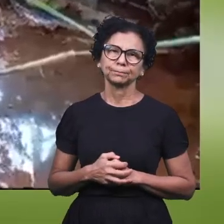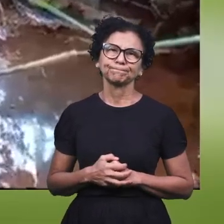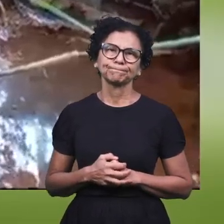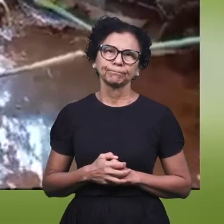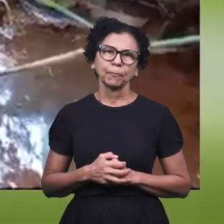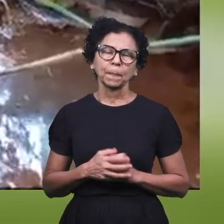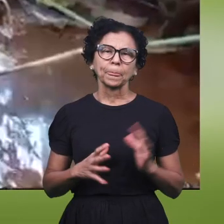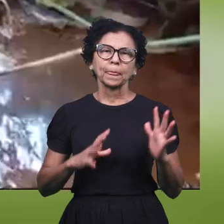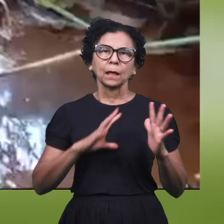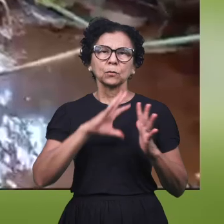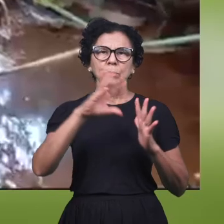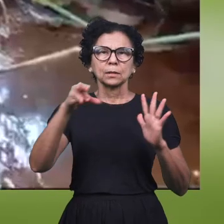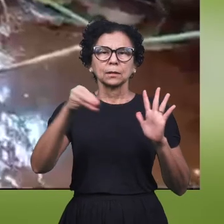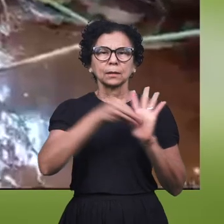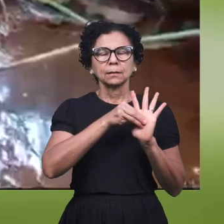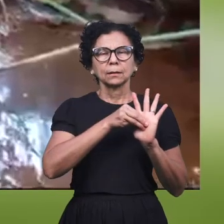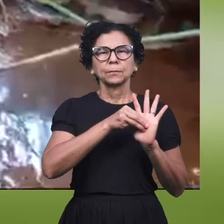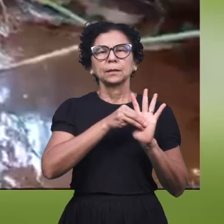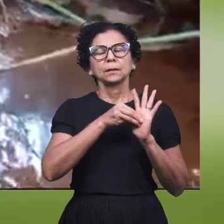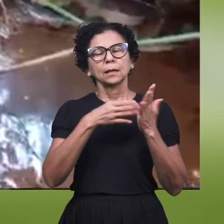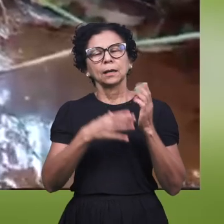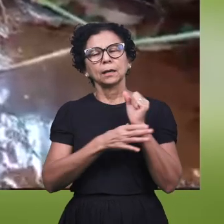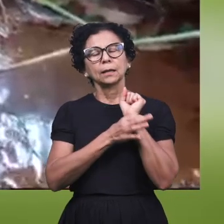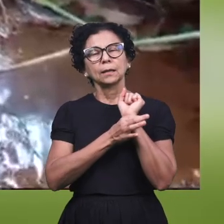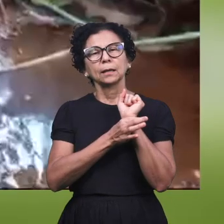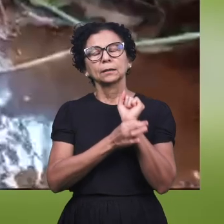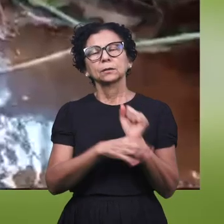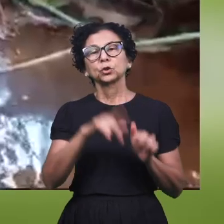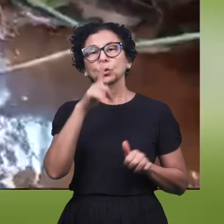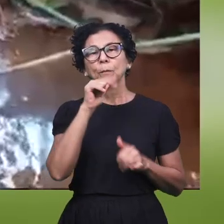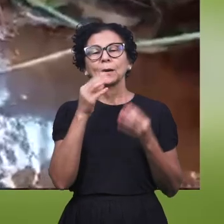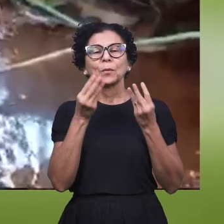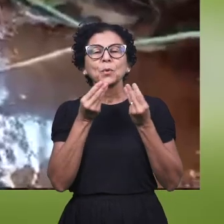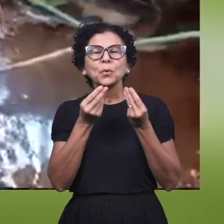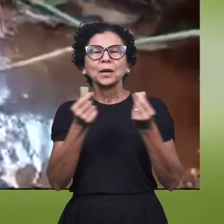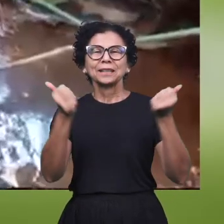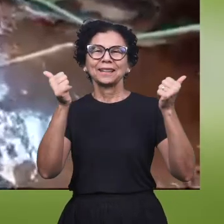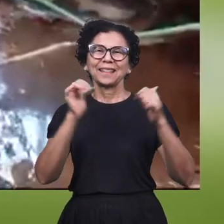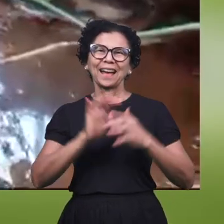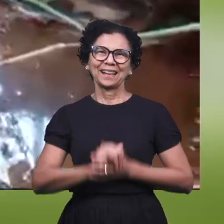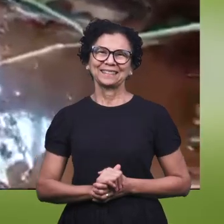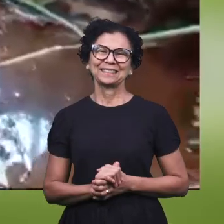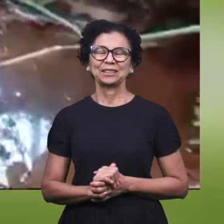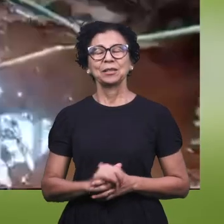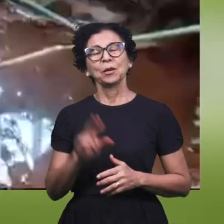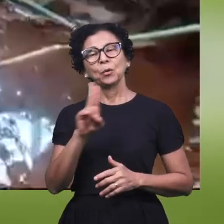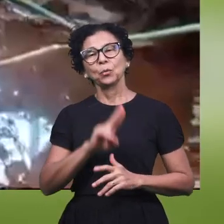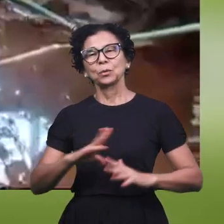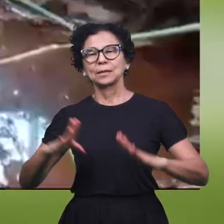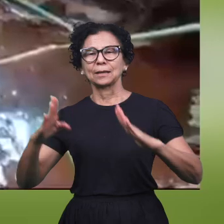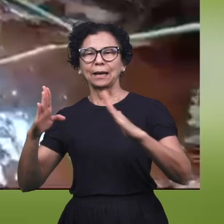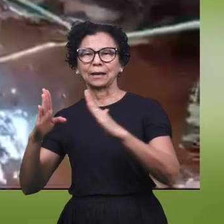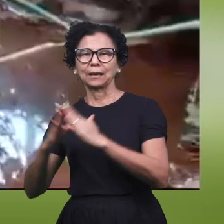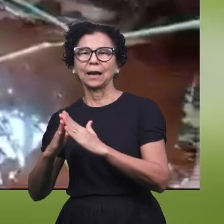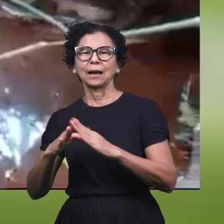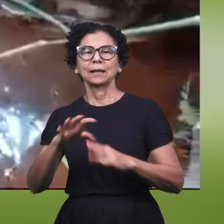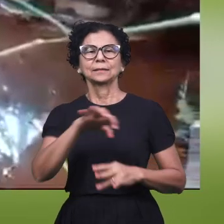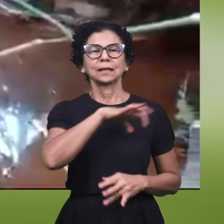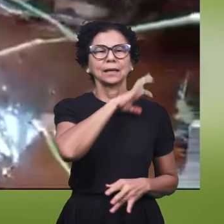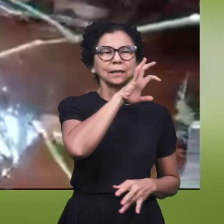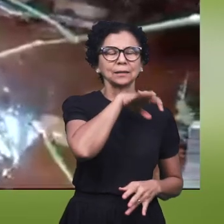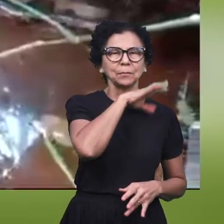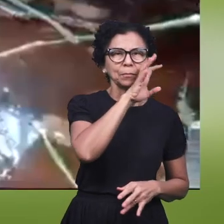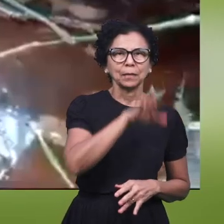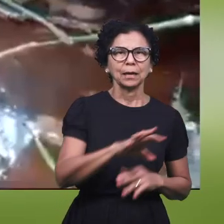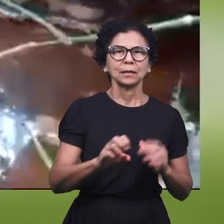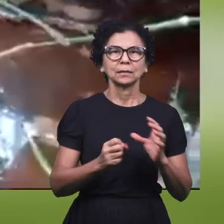recuperação, garante a disponibilidade de água potável de qualidade para o abastecimento da casa e também para os